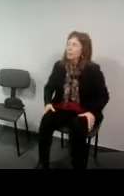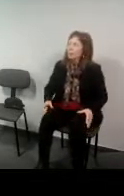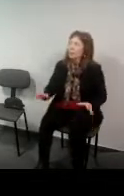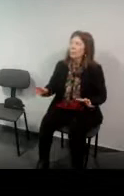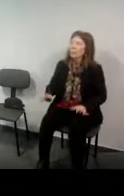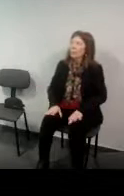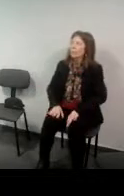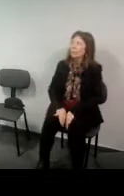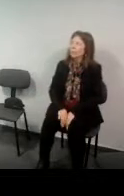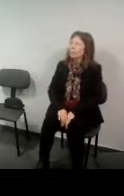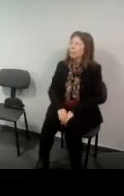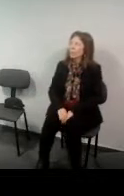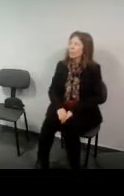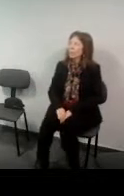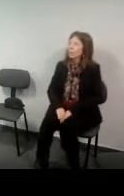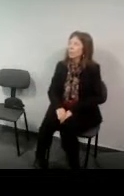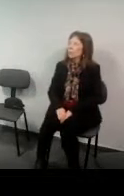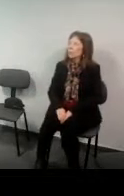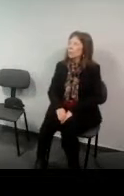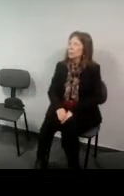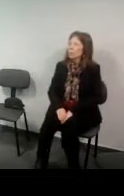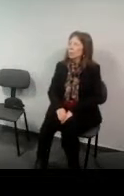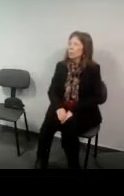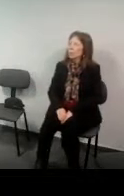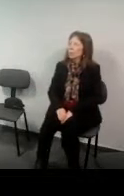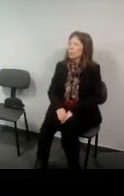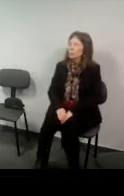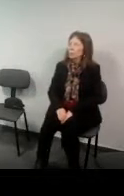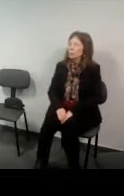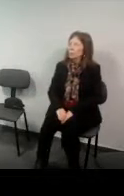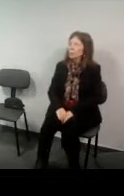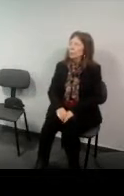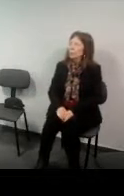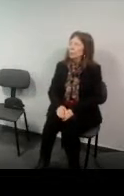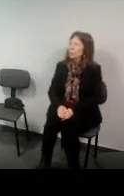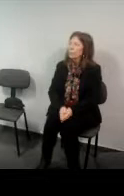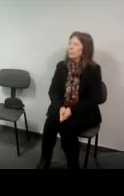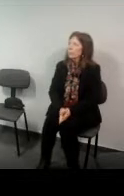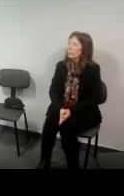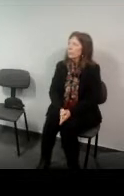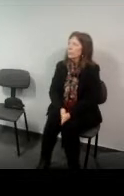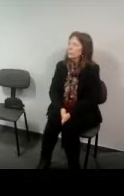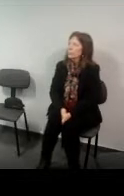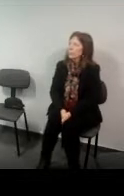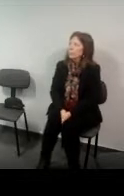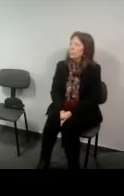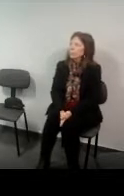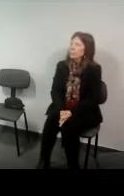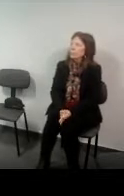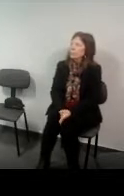ficava assim, nossa. Esse aqui foi lá na distância ainda, realizado uma distância com expressivos locais gerais em